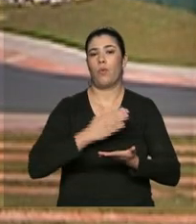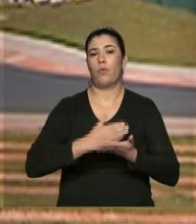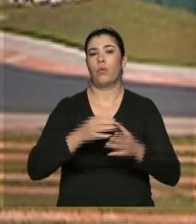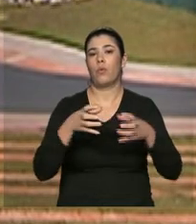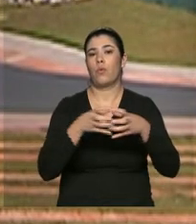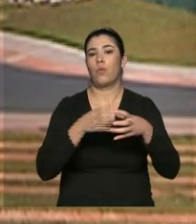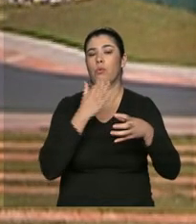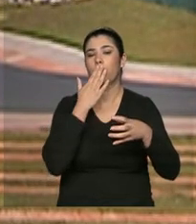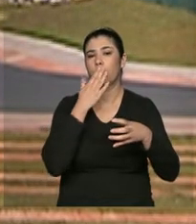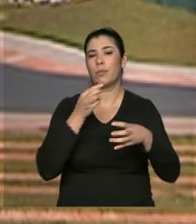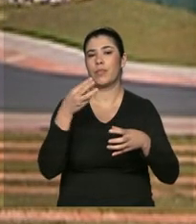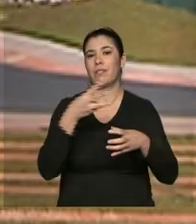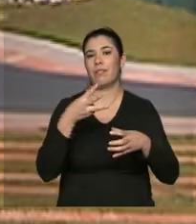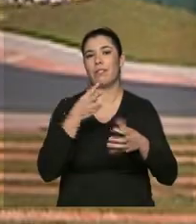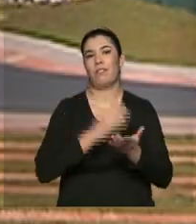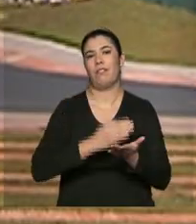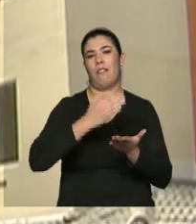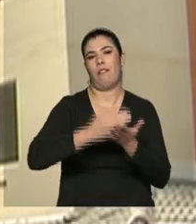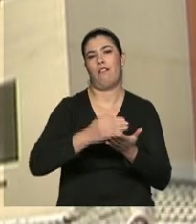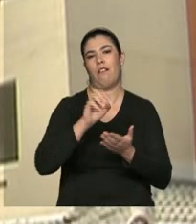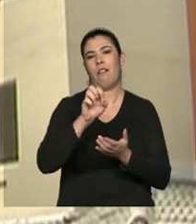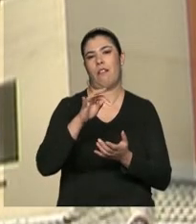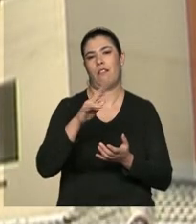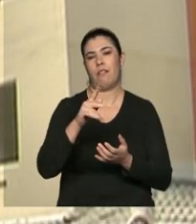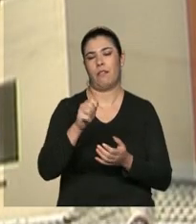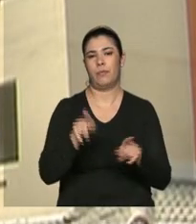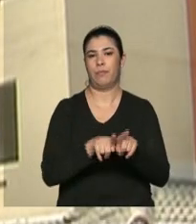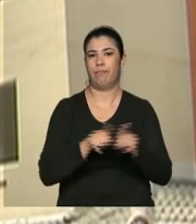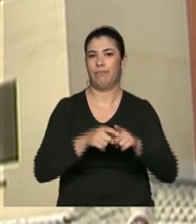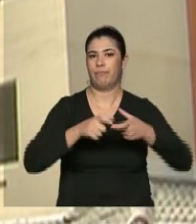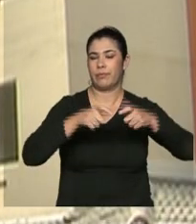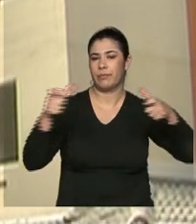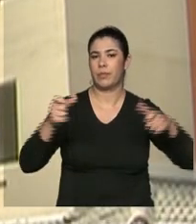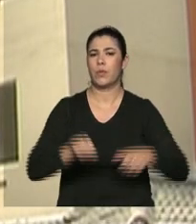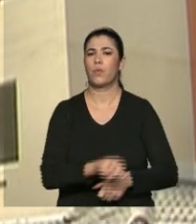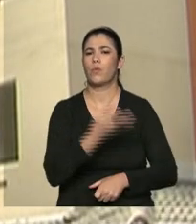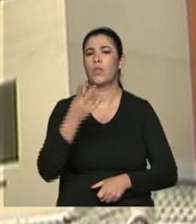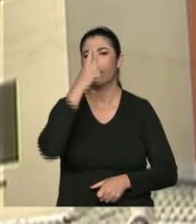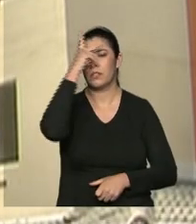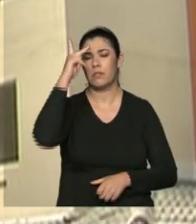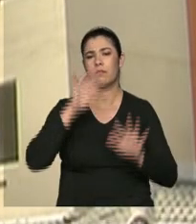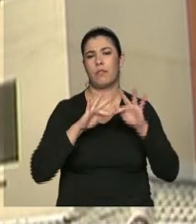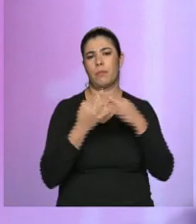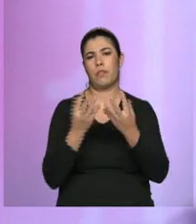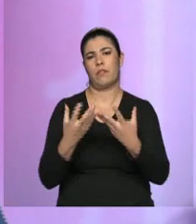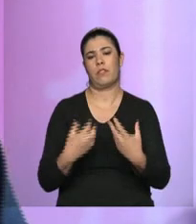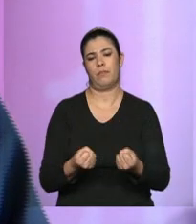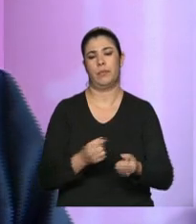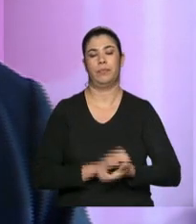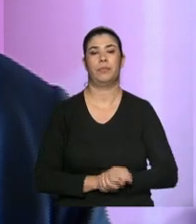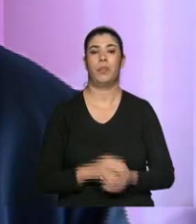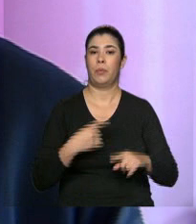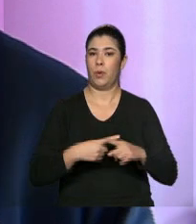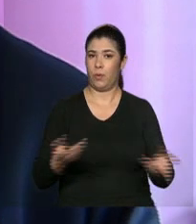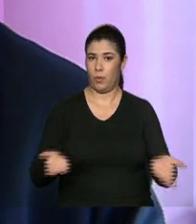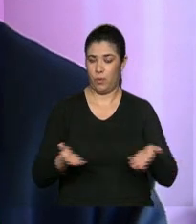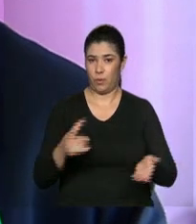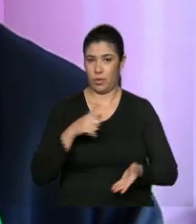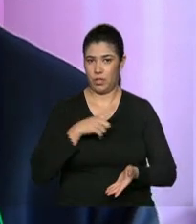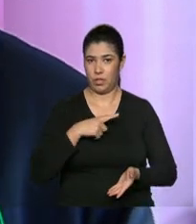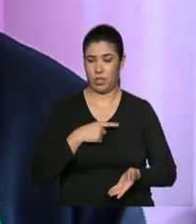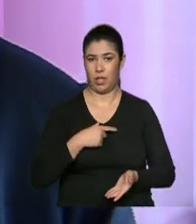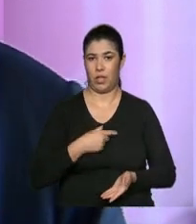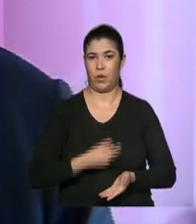na terceira etapa do programa, para ampliar o número de famílias atendidas. Porque hoje nós temos a faixa